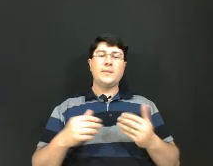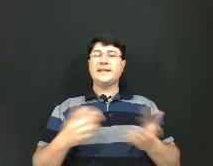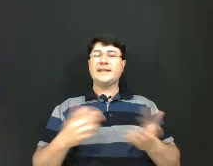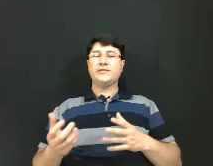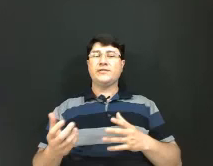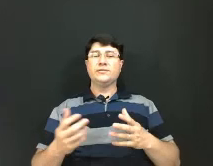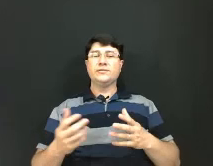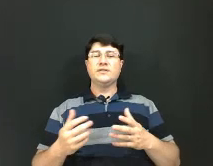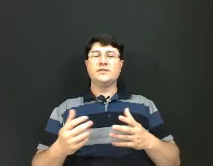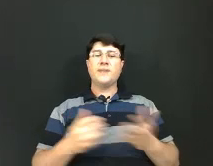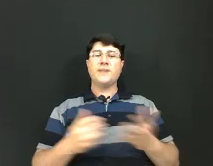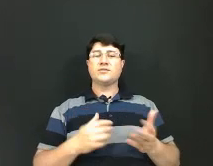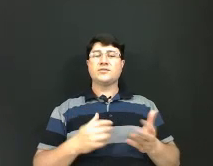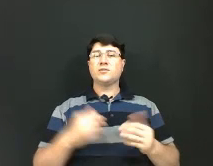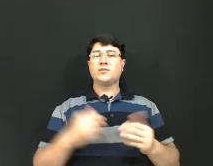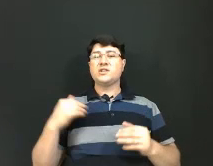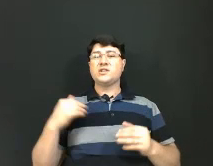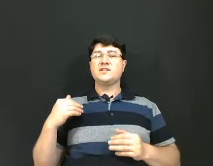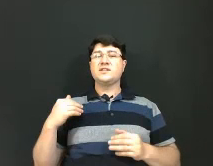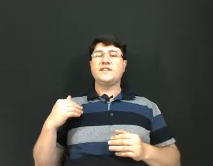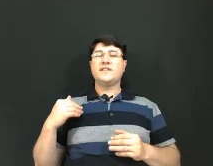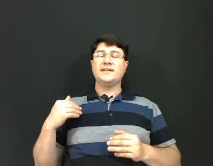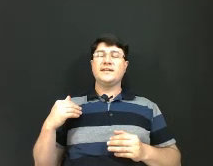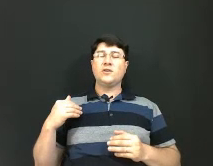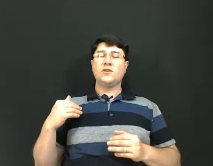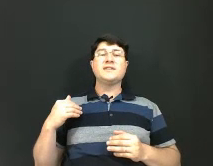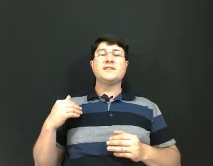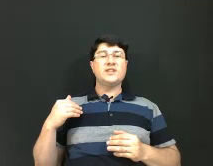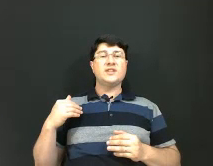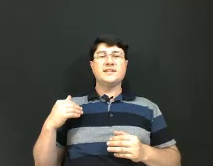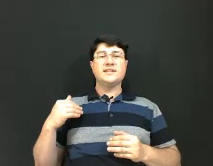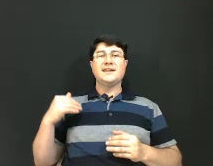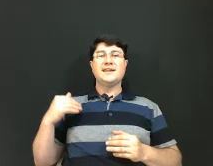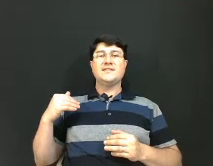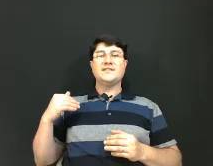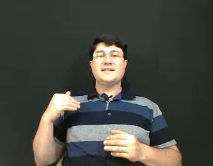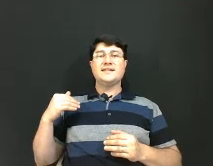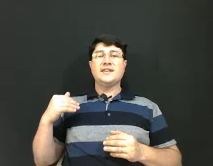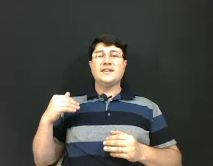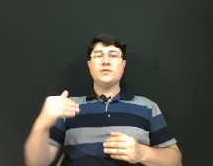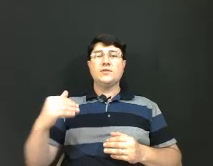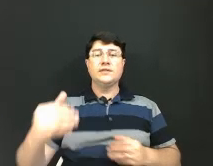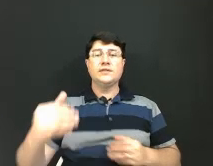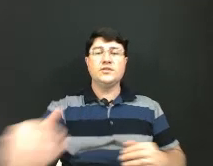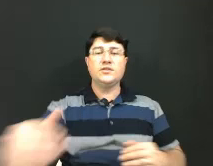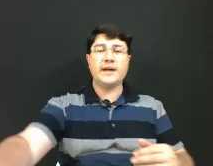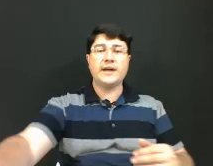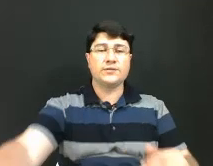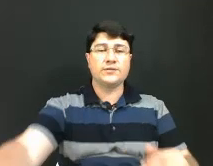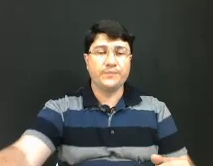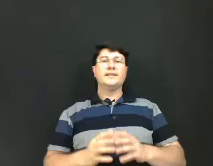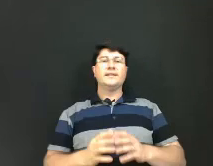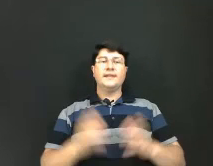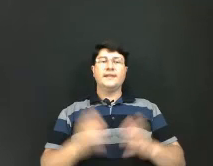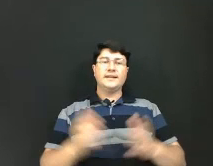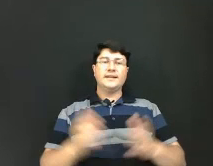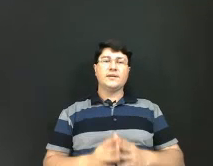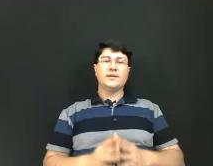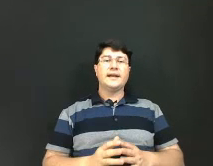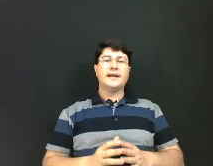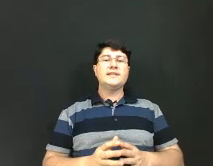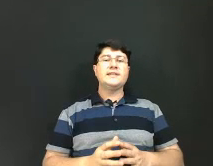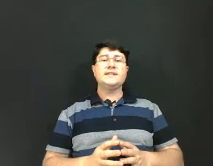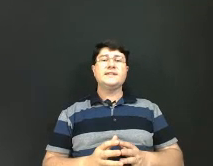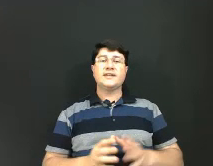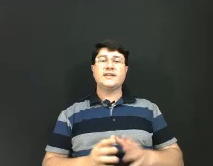utilizando uma metáfora do espaço, né? Como se a gente estiver se deslocando no espaço.